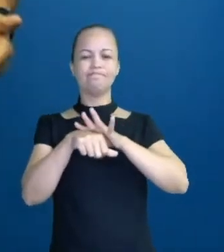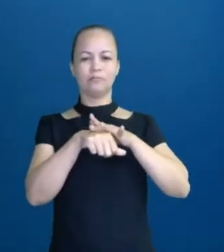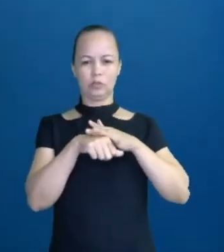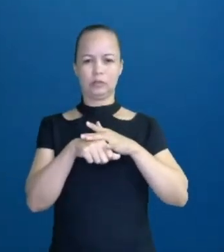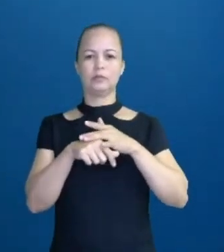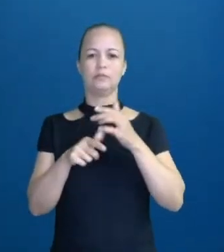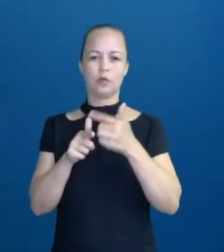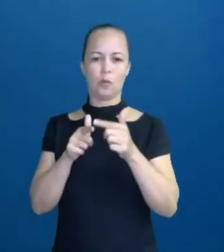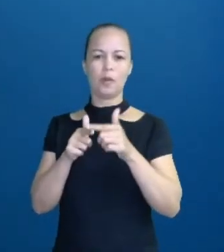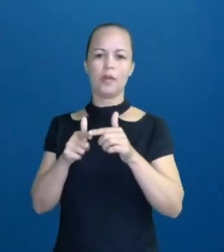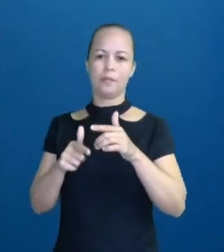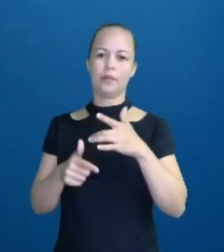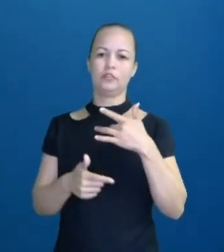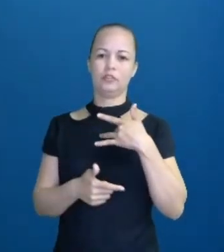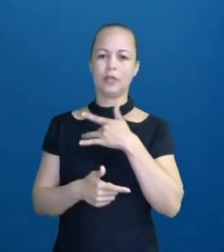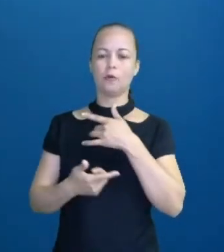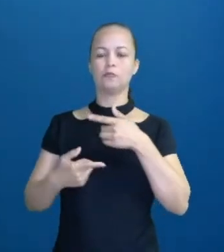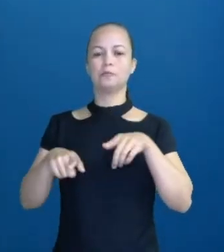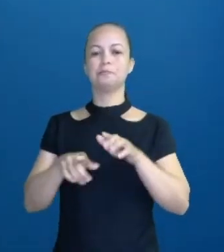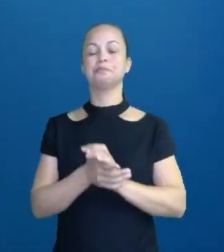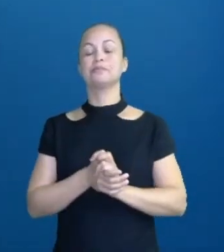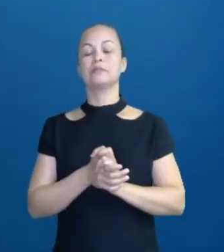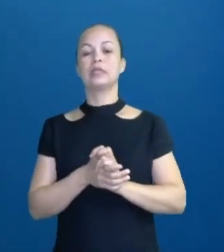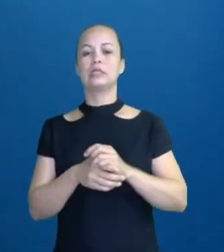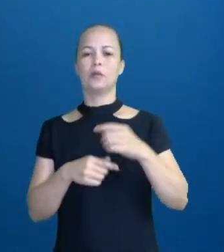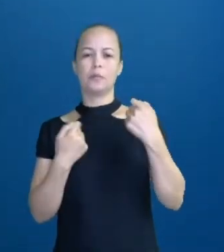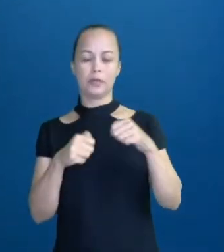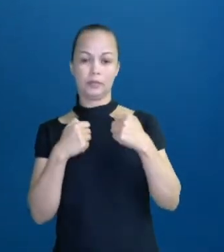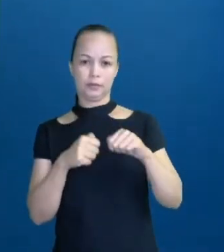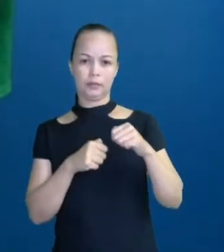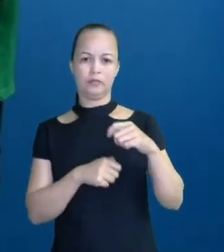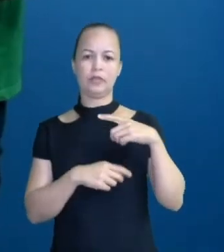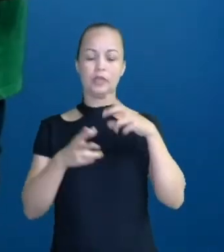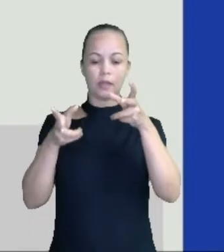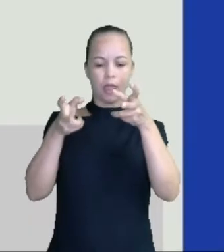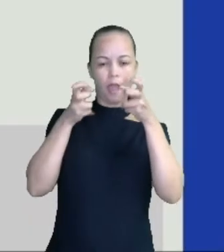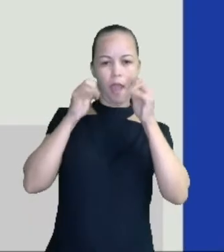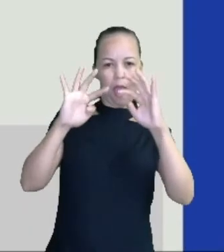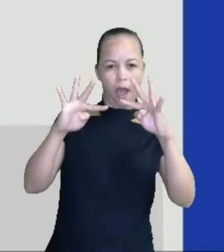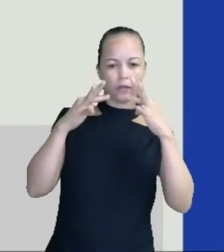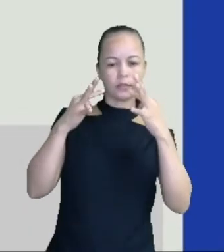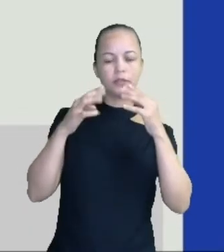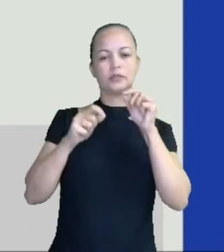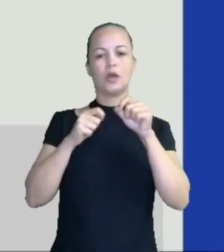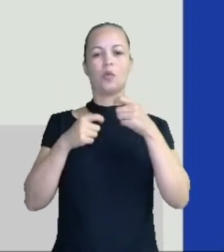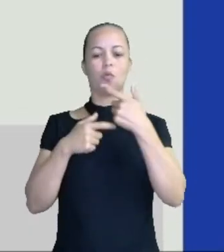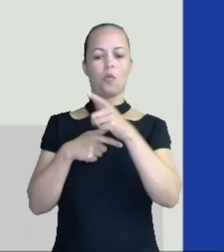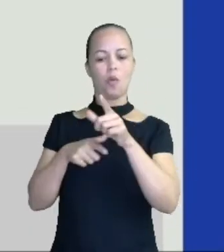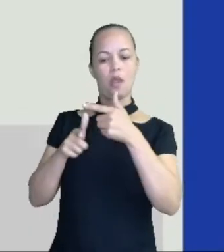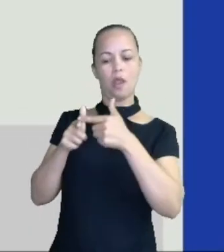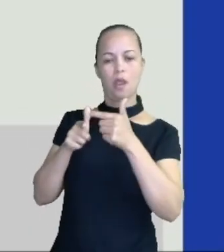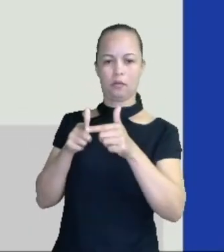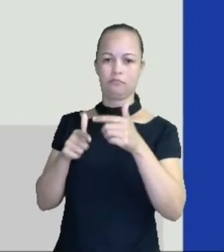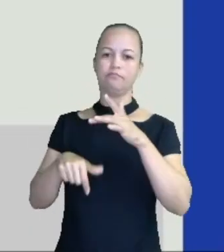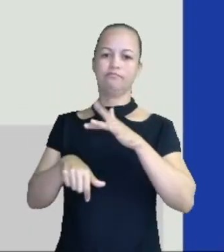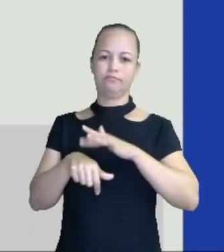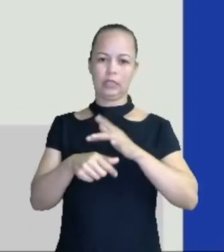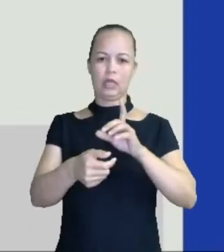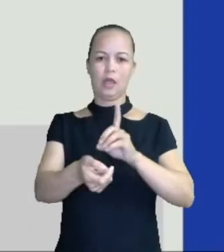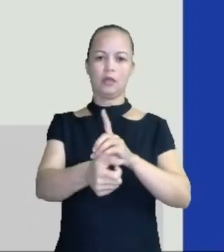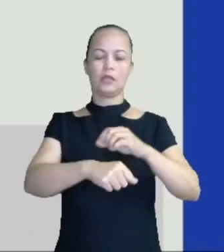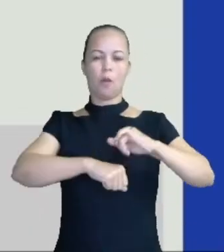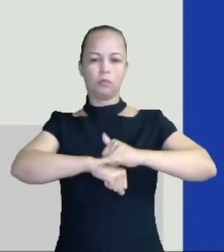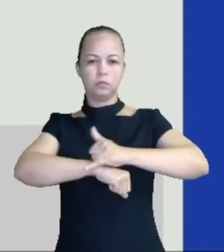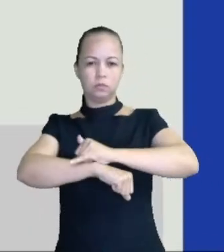tá certo? Portanto, a gente precisa de fato ter bastante atenção com esse problema. E qual